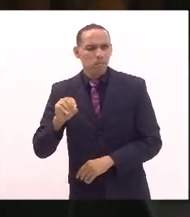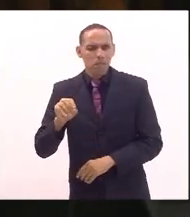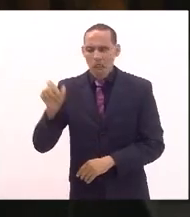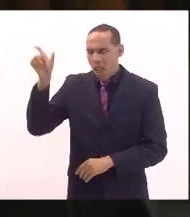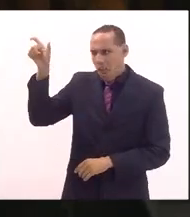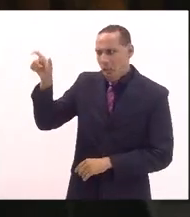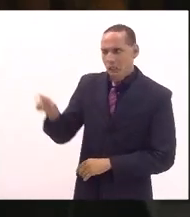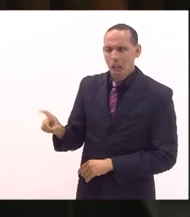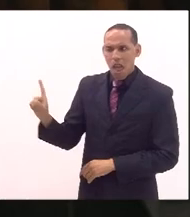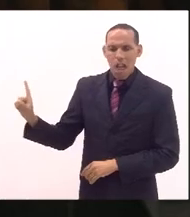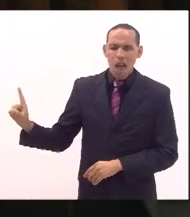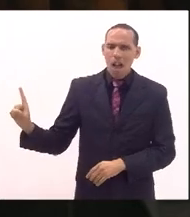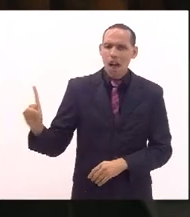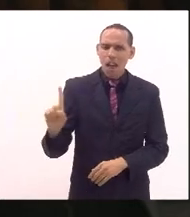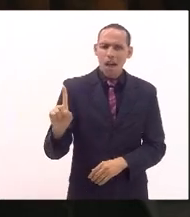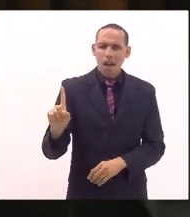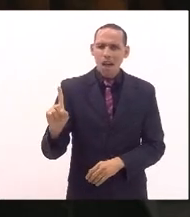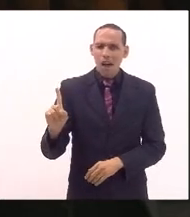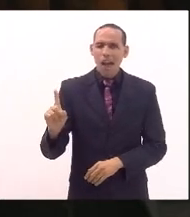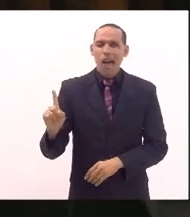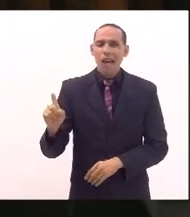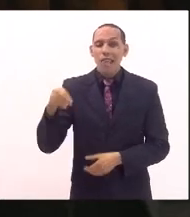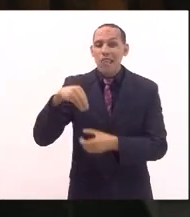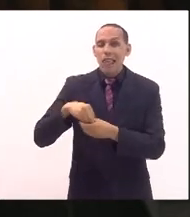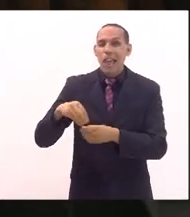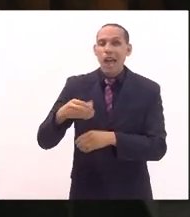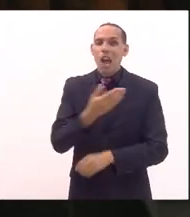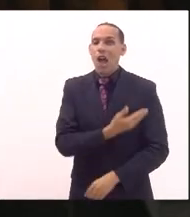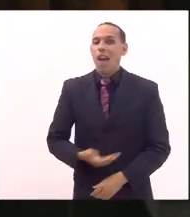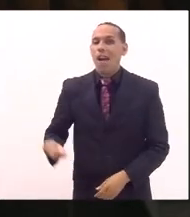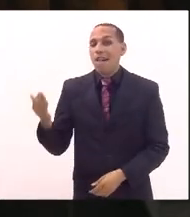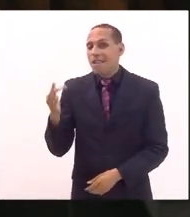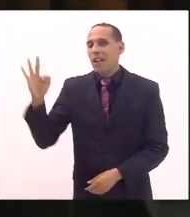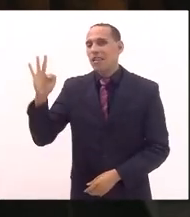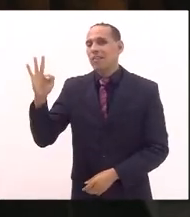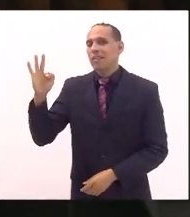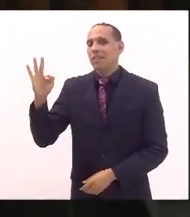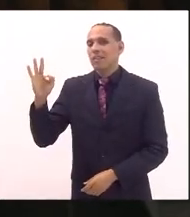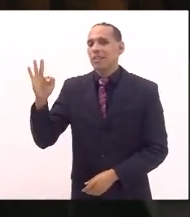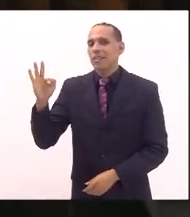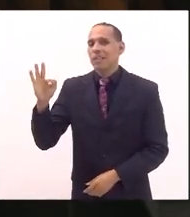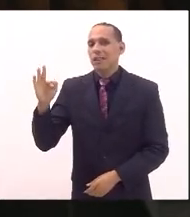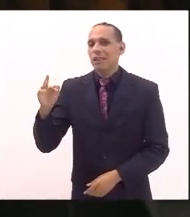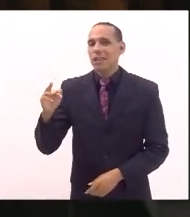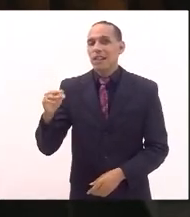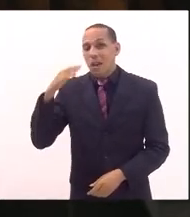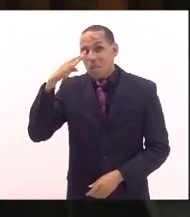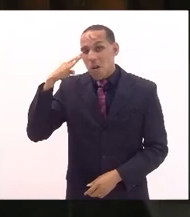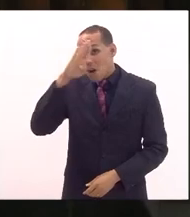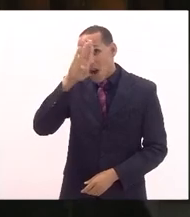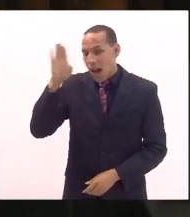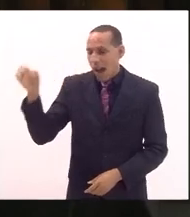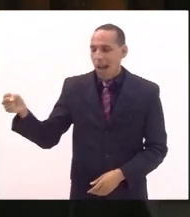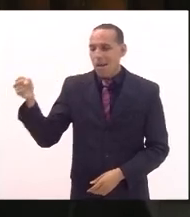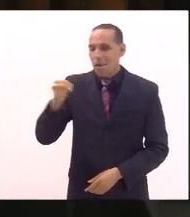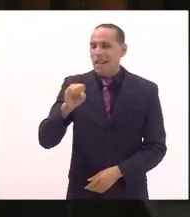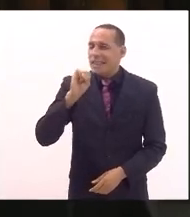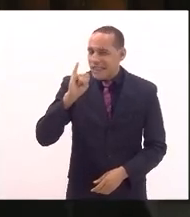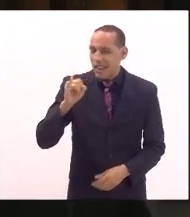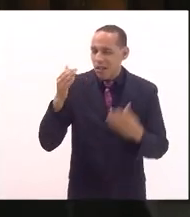esta servidora estivesse nomeada no governo federal é uma nomeação do presidente bolsonaro